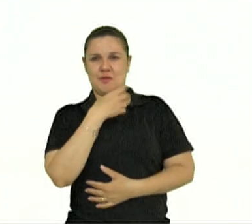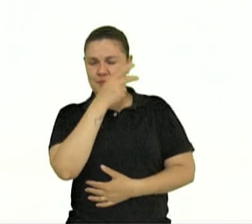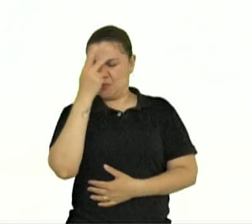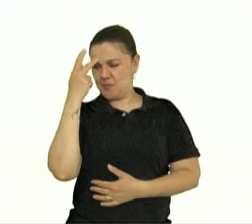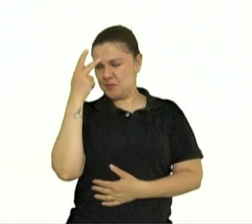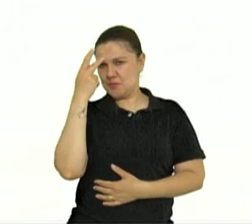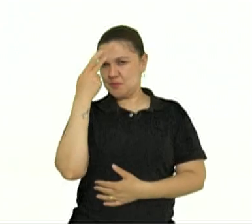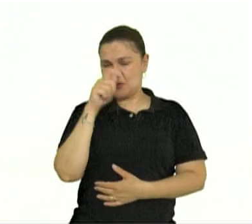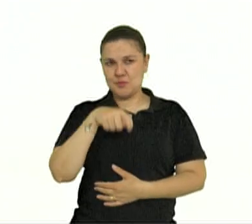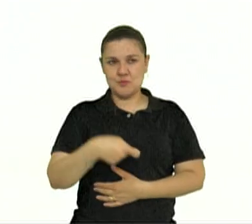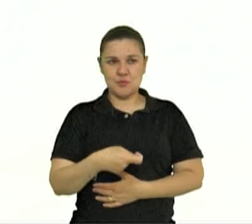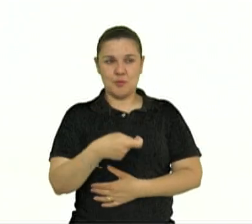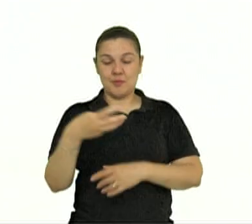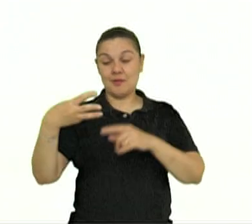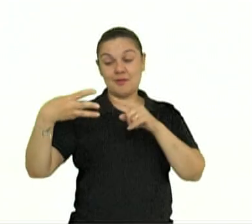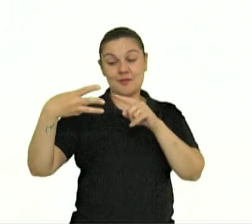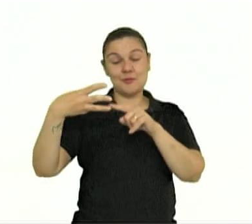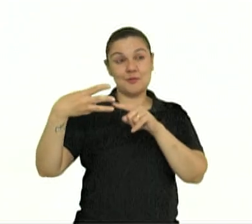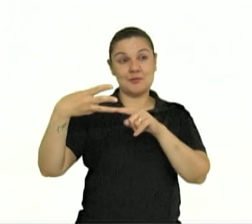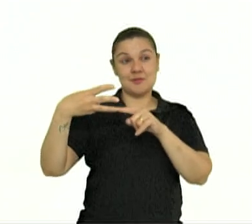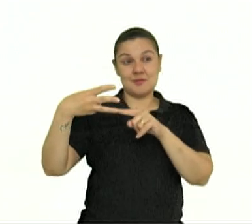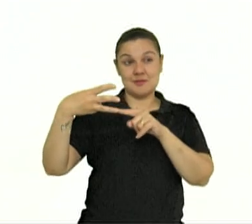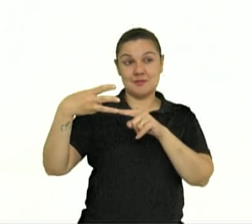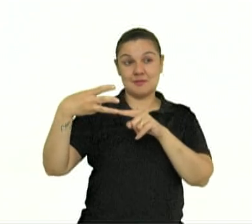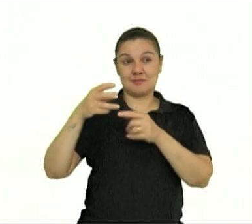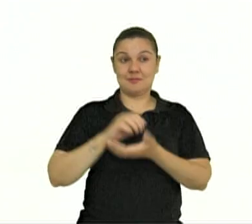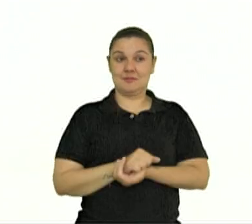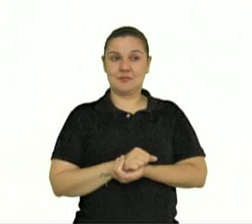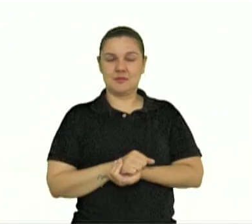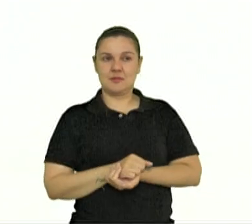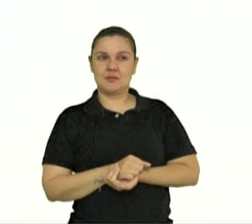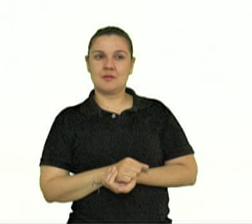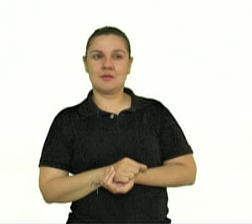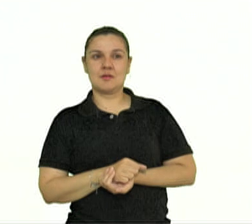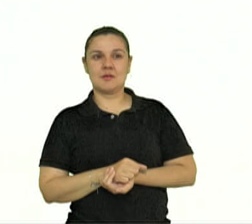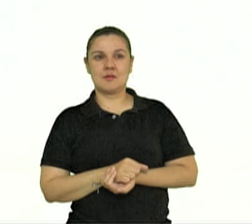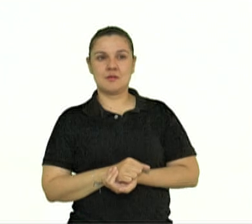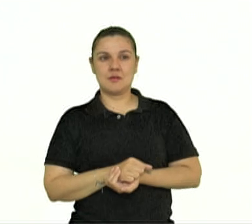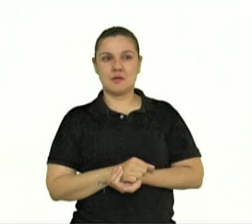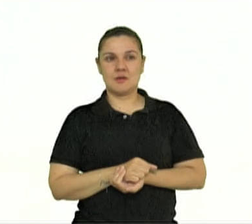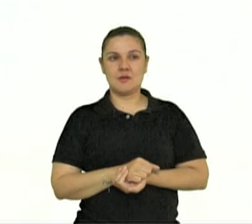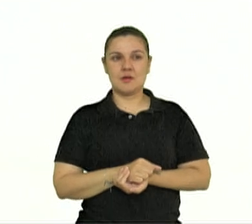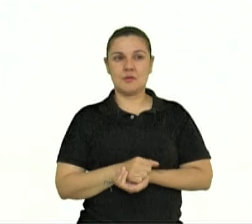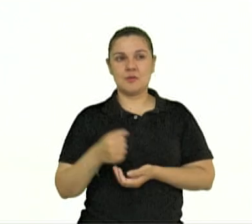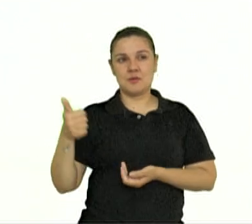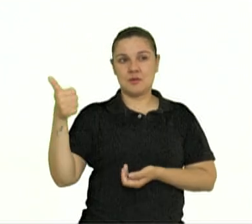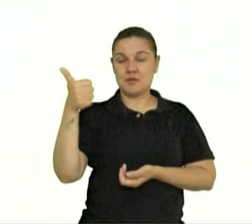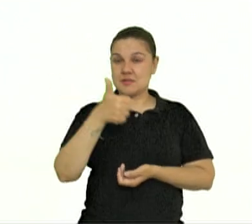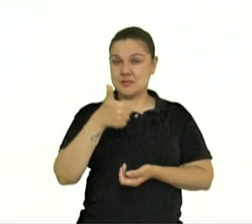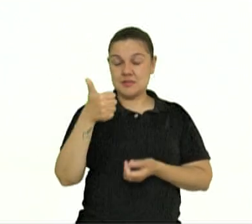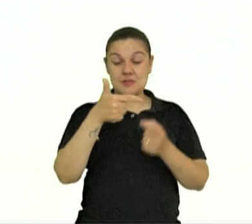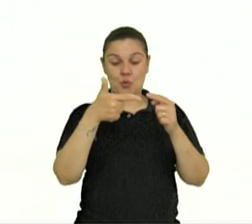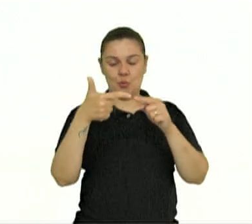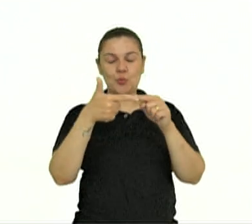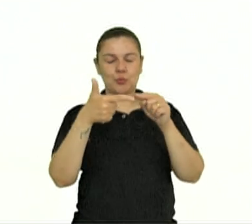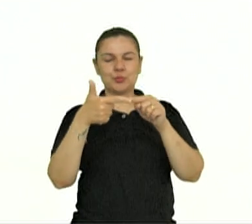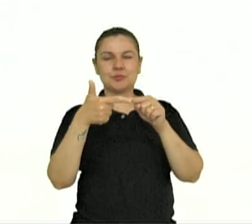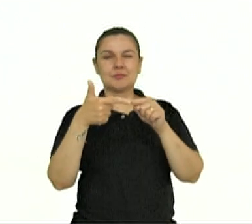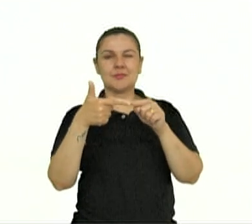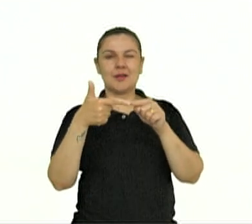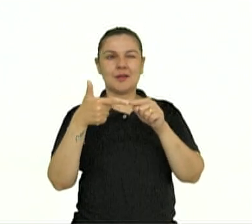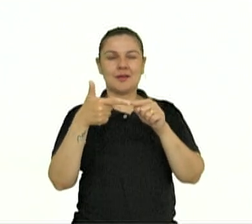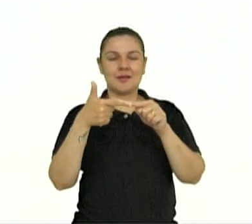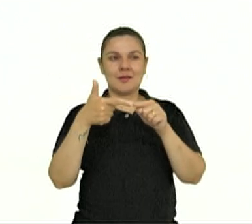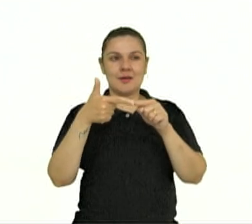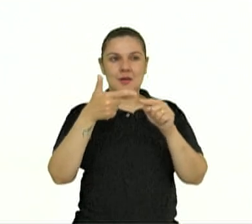lírico no terceiro verso? Então eu tenho aqui, como que eu vou entender? Eu tenho esse segundo verso, certo? Está marcado aqui